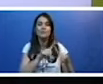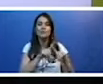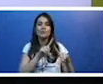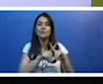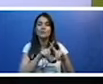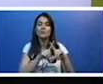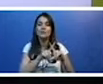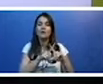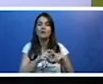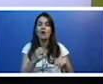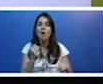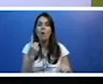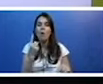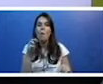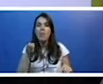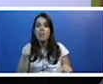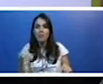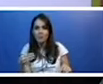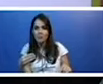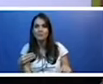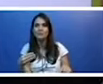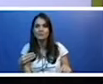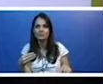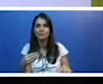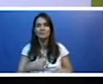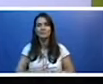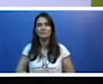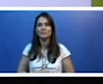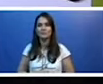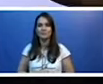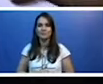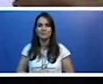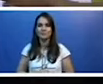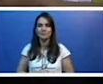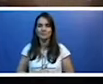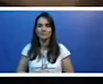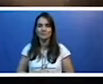pela distância no valor real, 2,1 vezes 1 milhão,